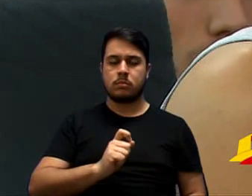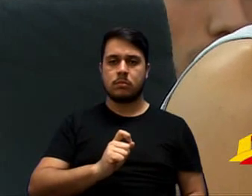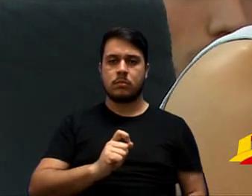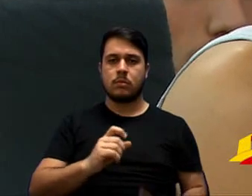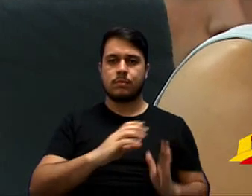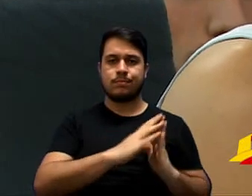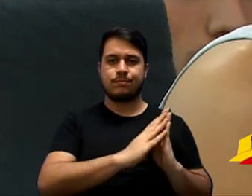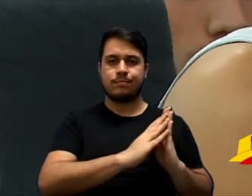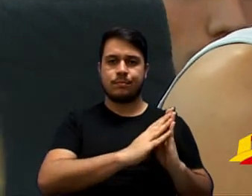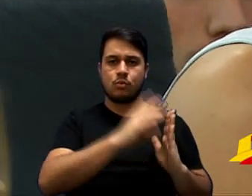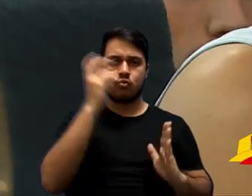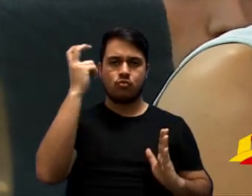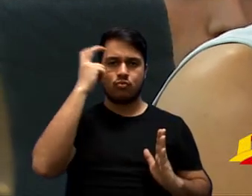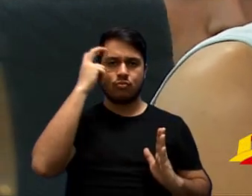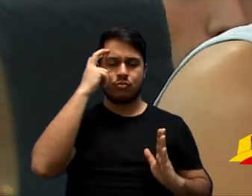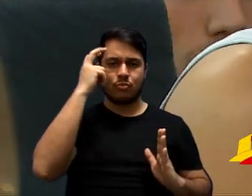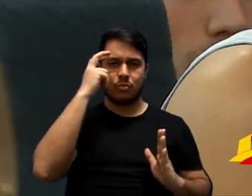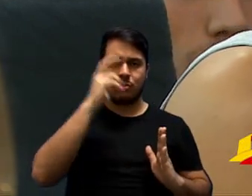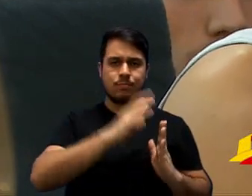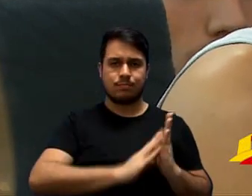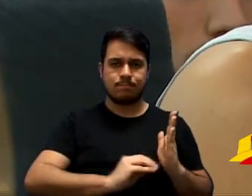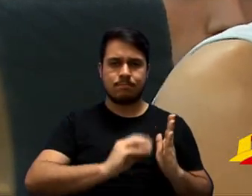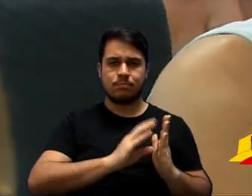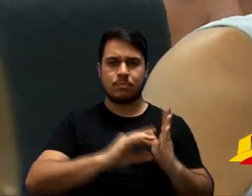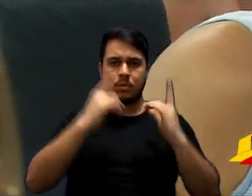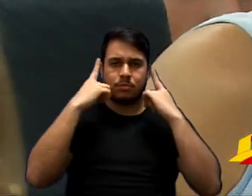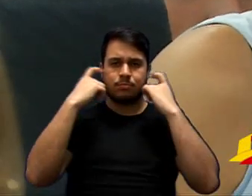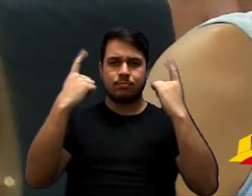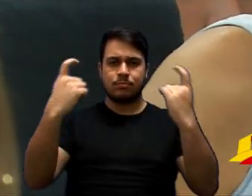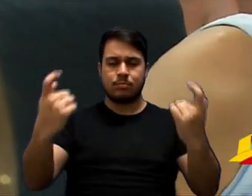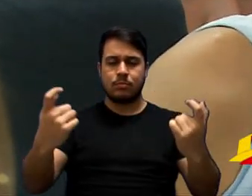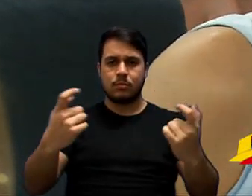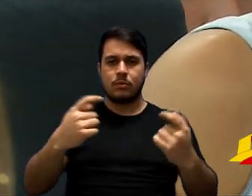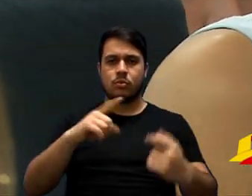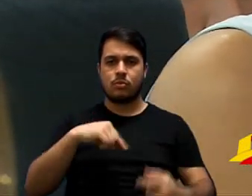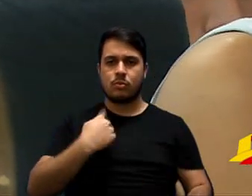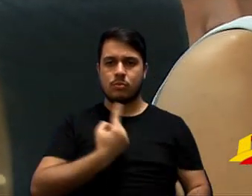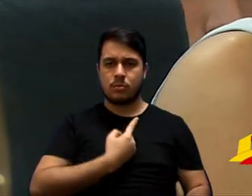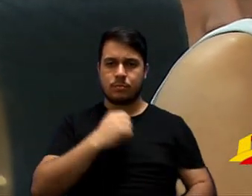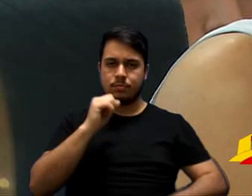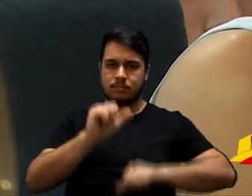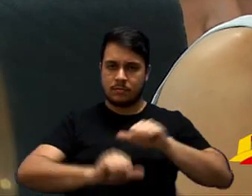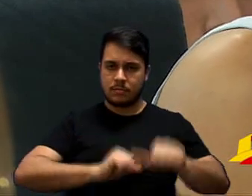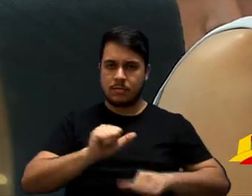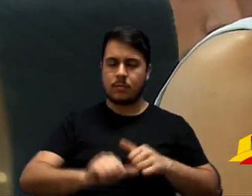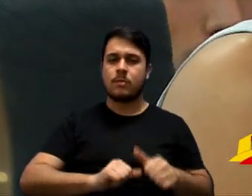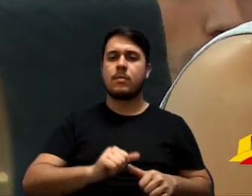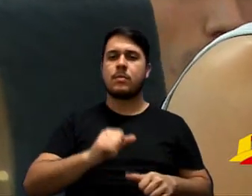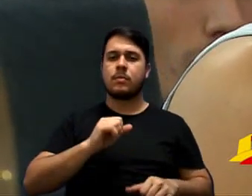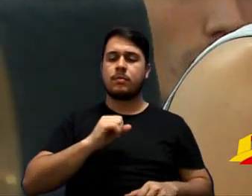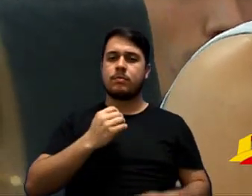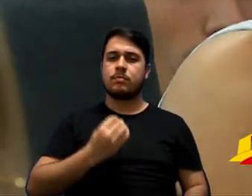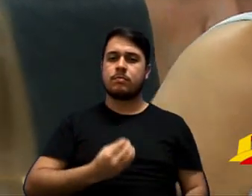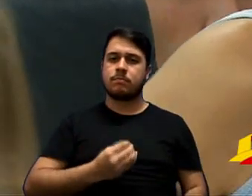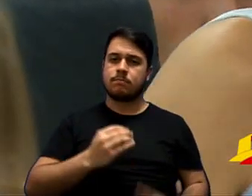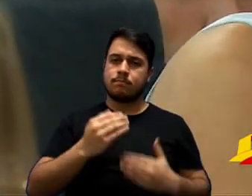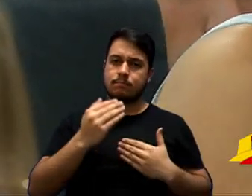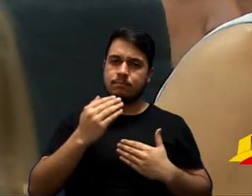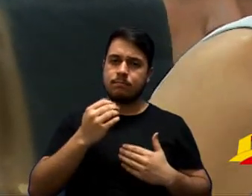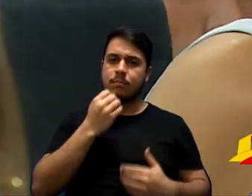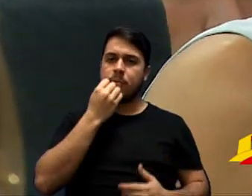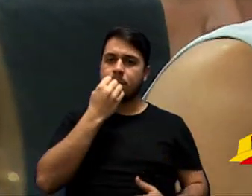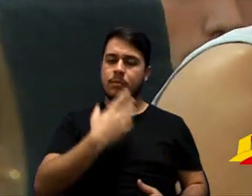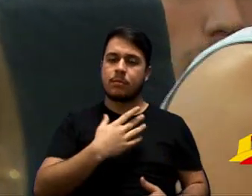é da escassez mesmo da violência e que a gente está transformando ainda bem então eu queria agradecer vocês